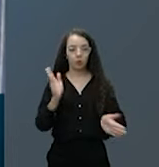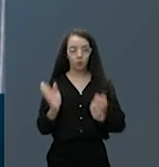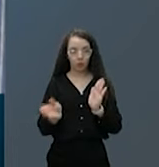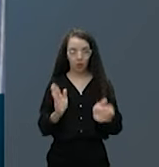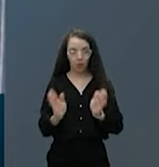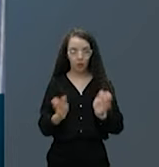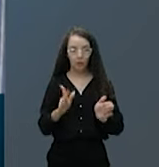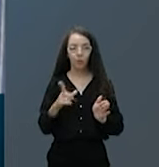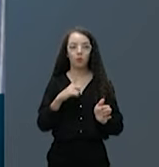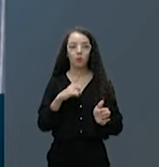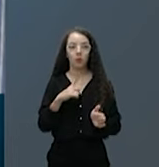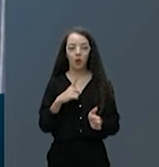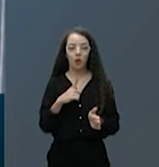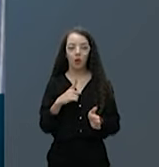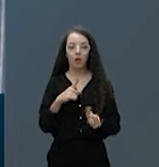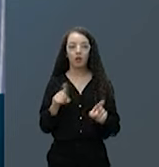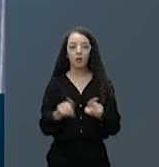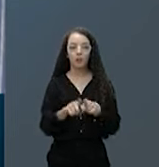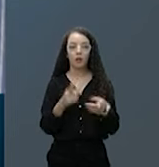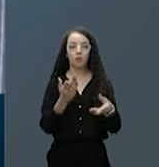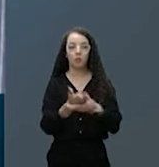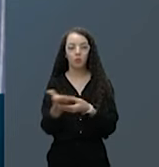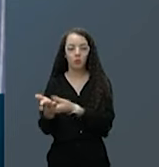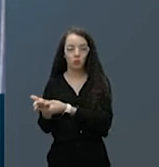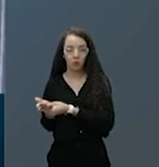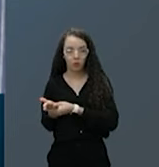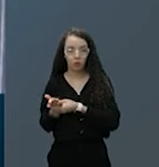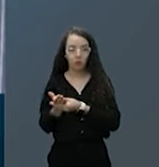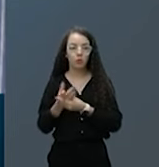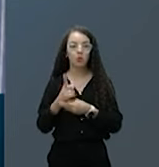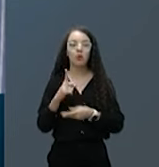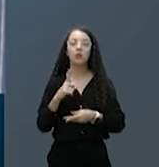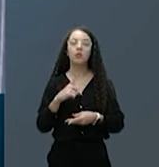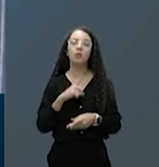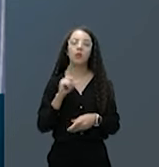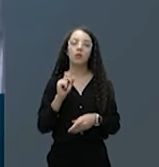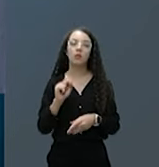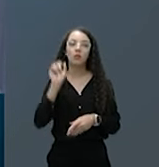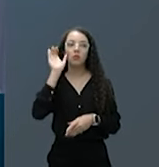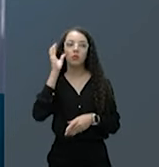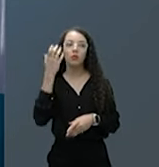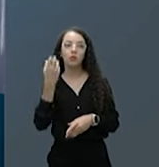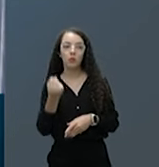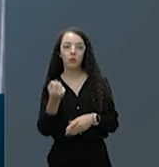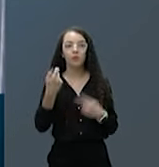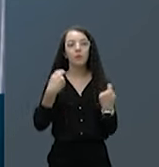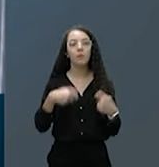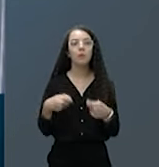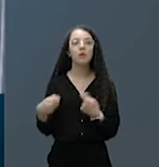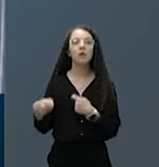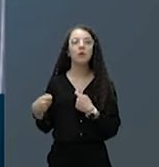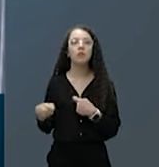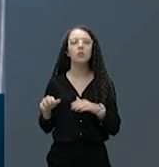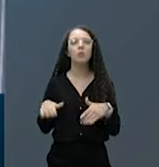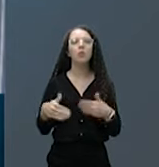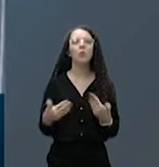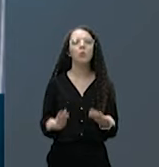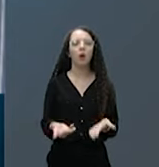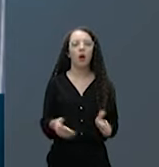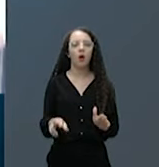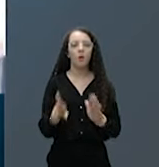processual e consiste em definir qual seria a norma jurídica aplicável à